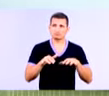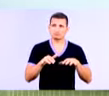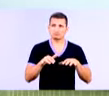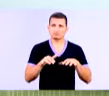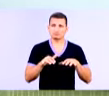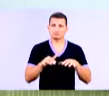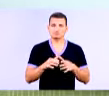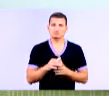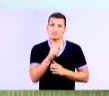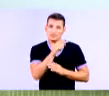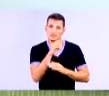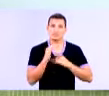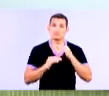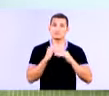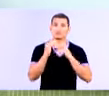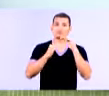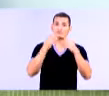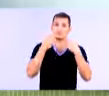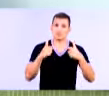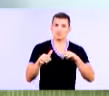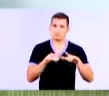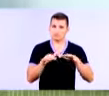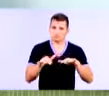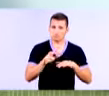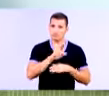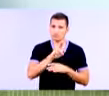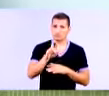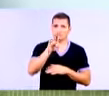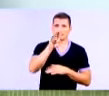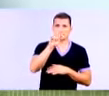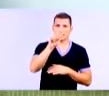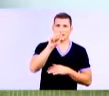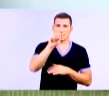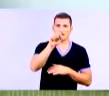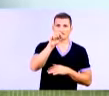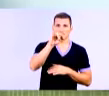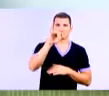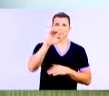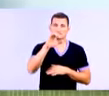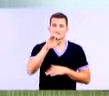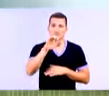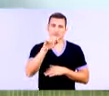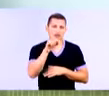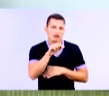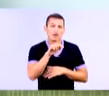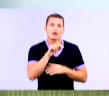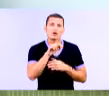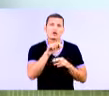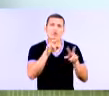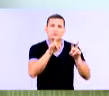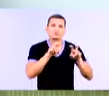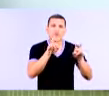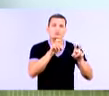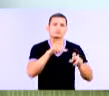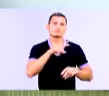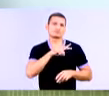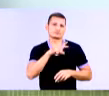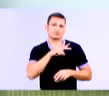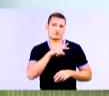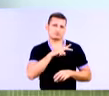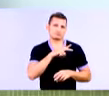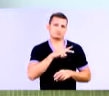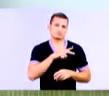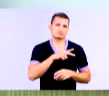ele desenvolveu uma linguagem de programação chamada BASIC para rodar no computador pessoal, na época o Altair 8800,